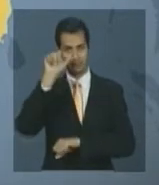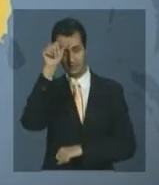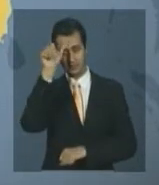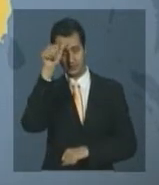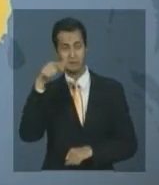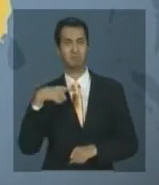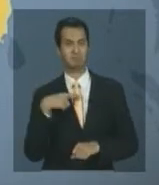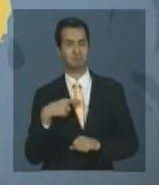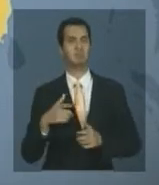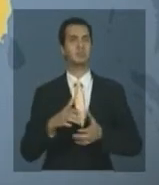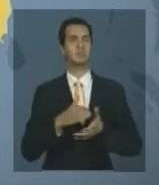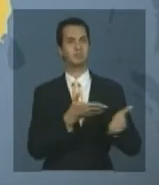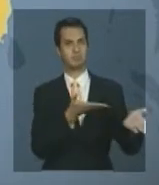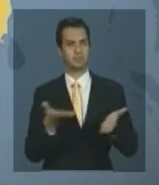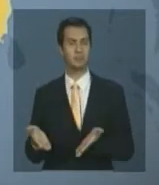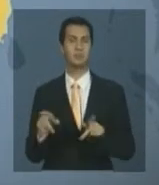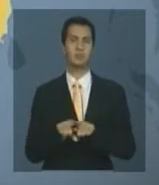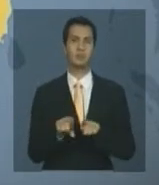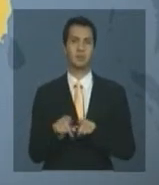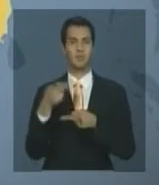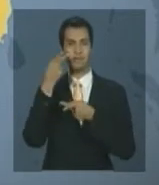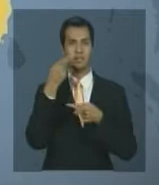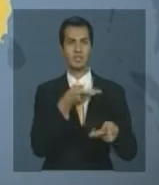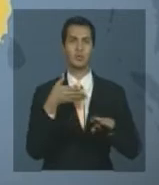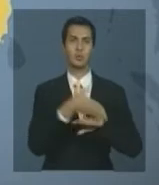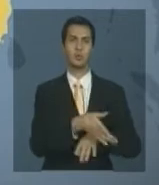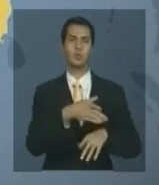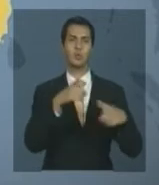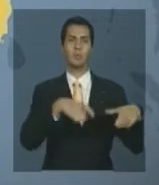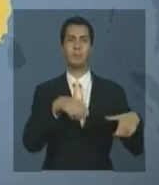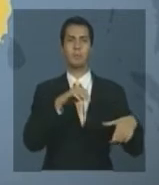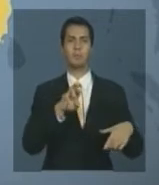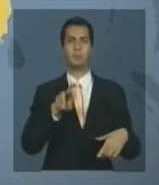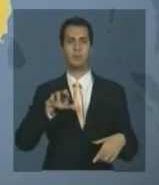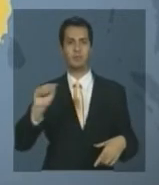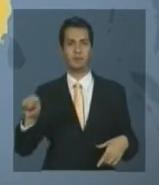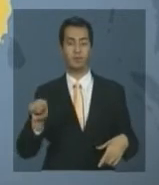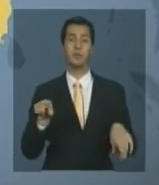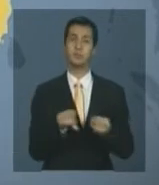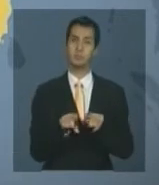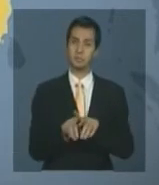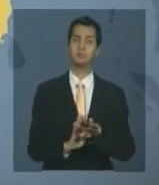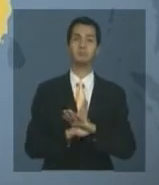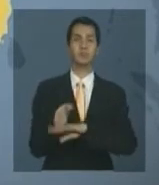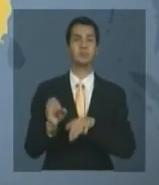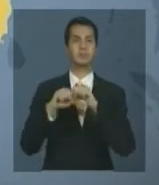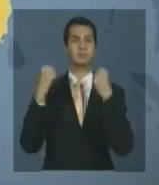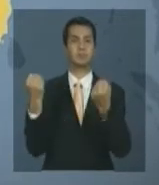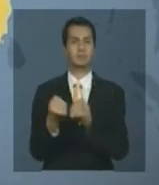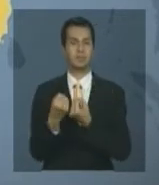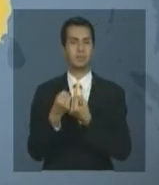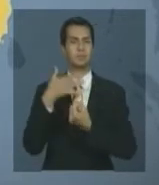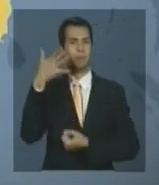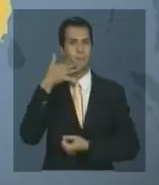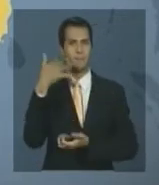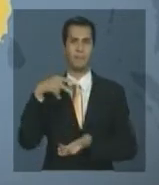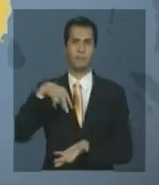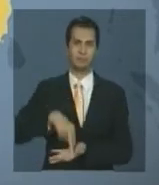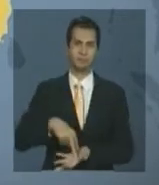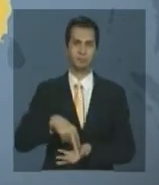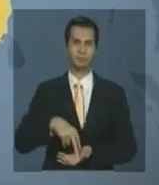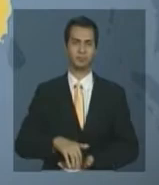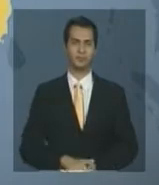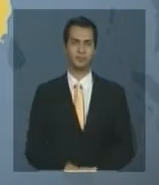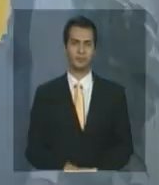Mahatma Gandhi. A presidenta também encerrou o seminário empresarial Brasil-Índia, onde defendeu uma maior aproximação comercial entre os